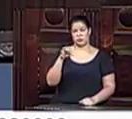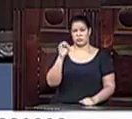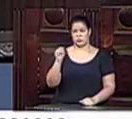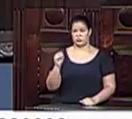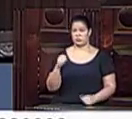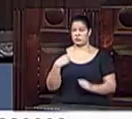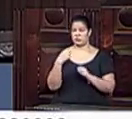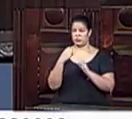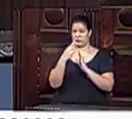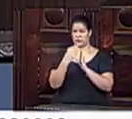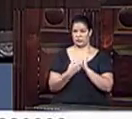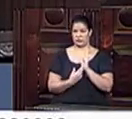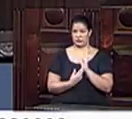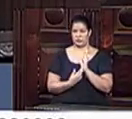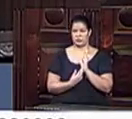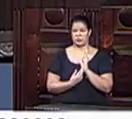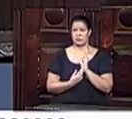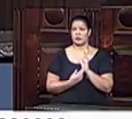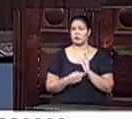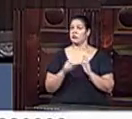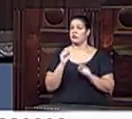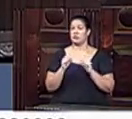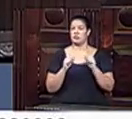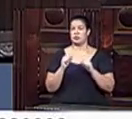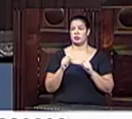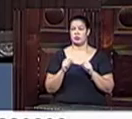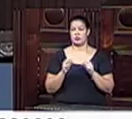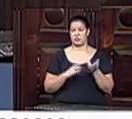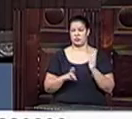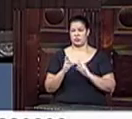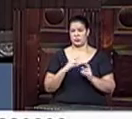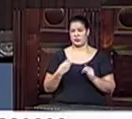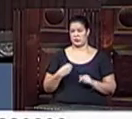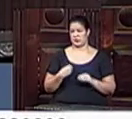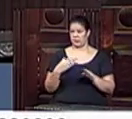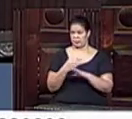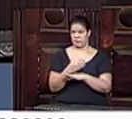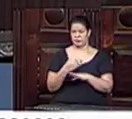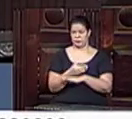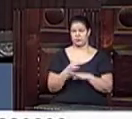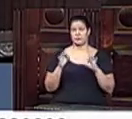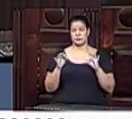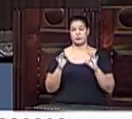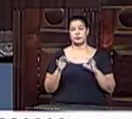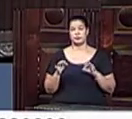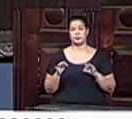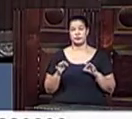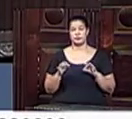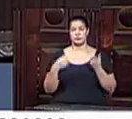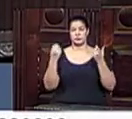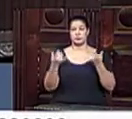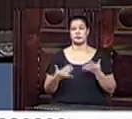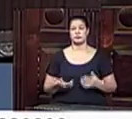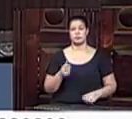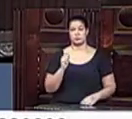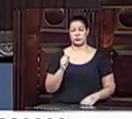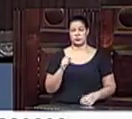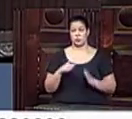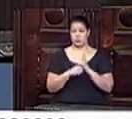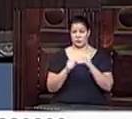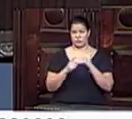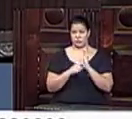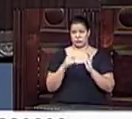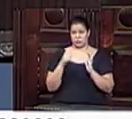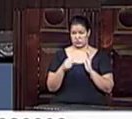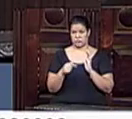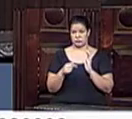regra de cálculo dos royalties de participação especial. O que diz esse decreto? No artigo 7º.